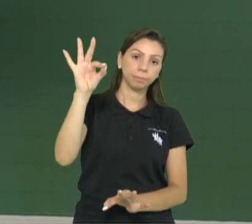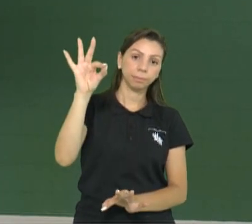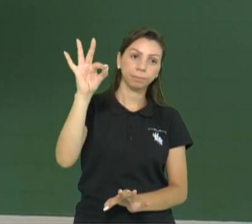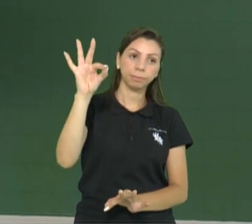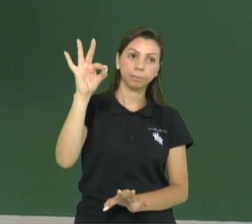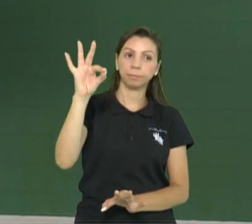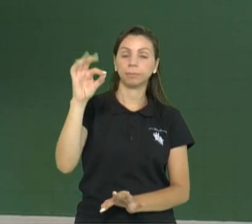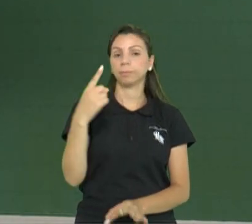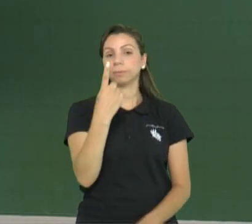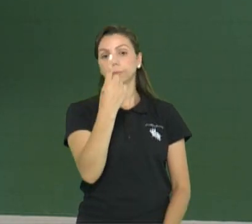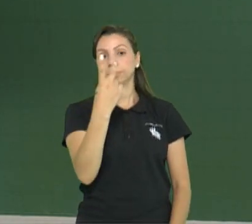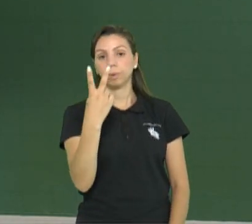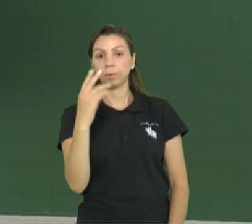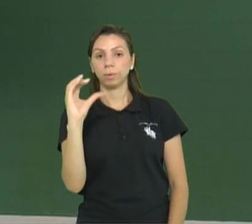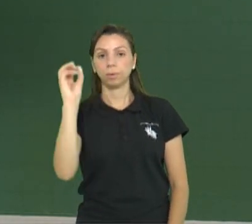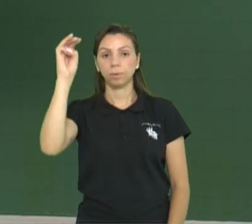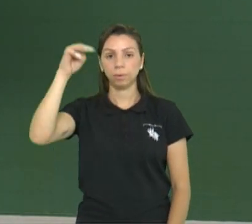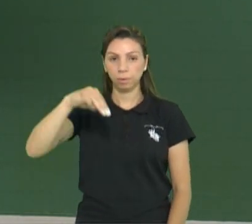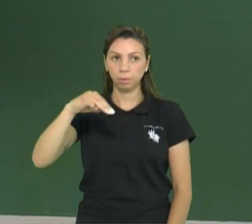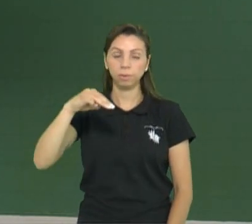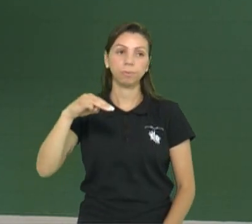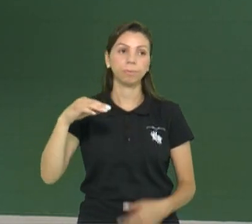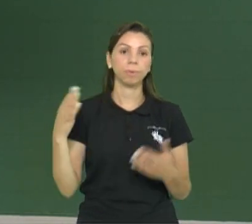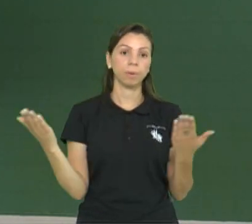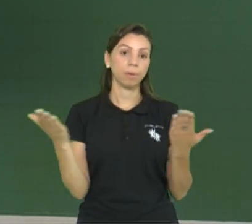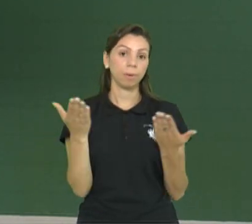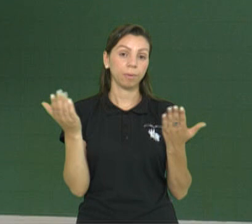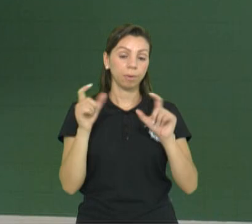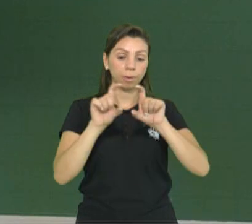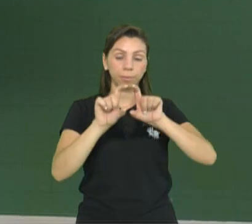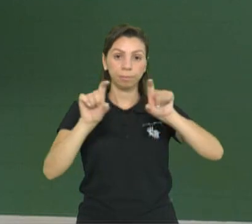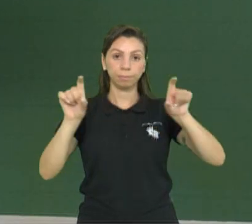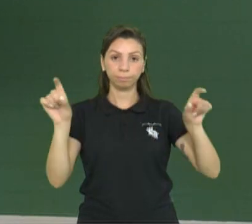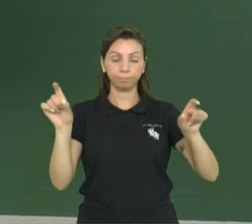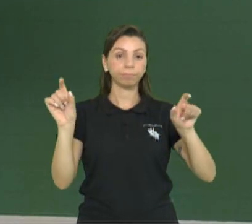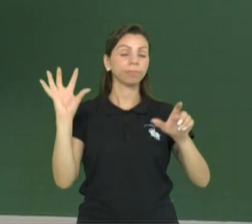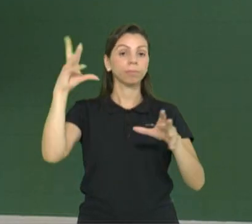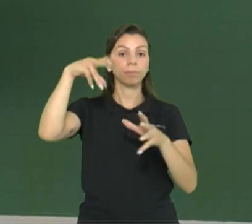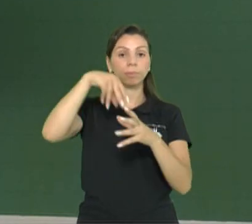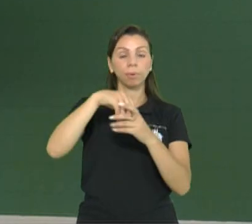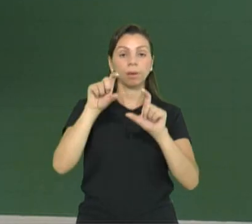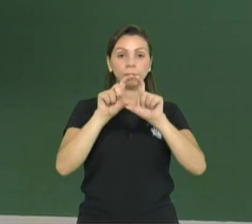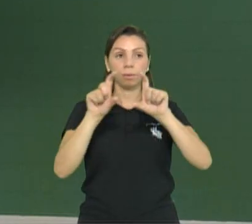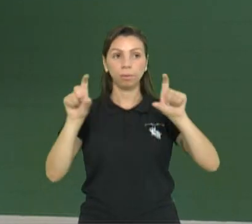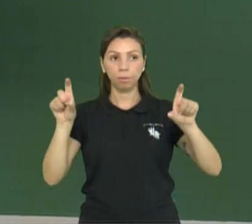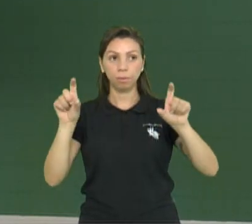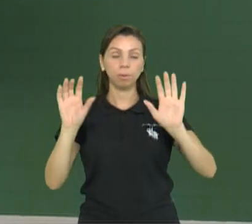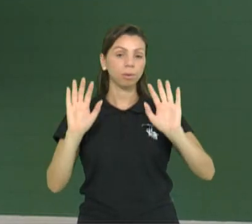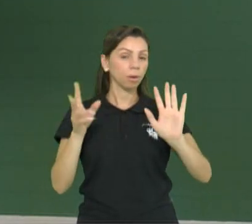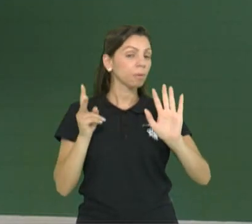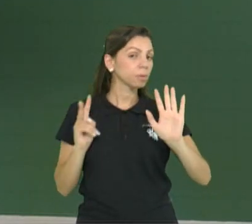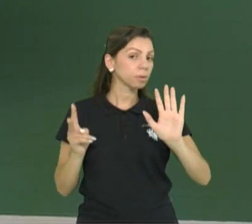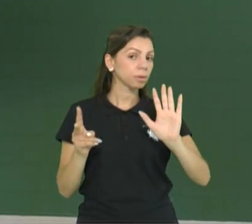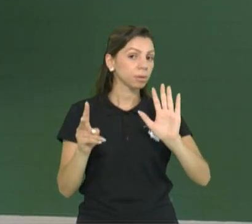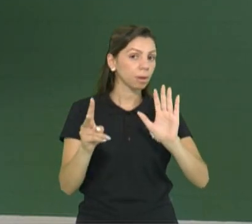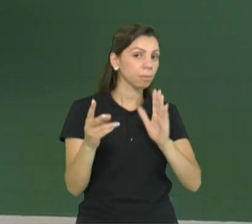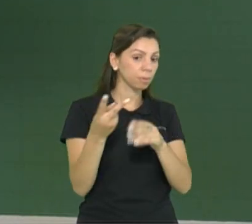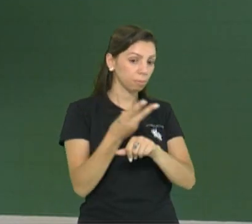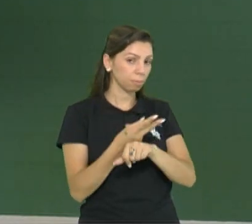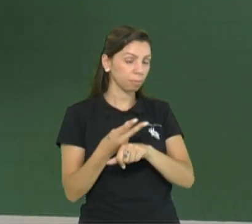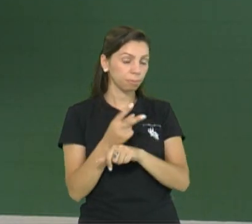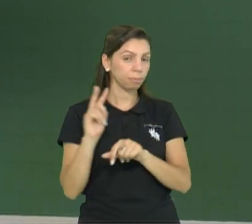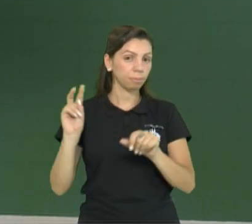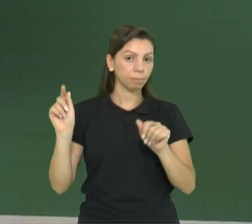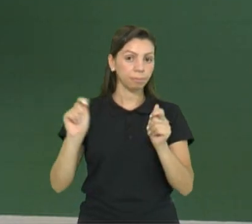cone, é 12 centímetros. Aplicando, então, portanto, na nossa fórmula, que sempre a gente, antes de procurar alguma coisa, a gente tem